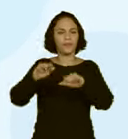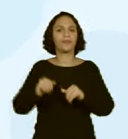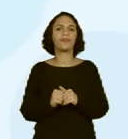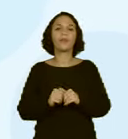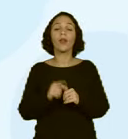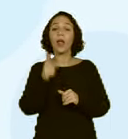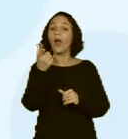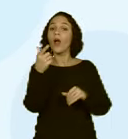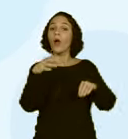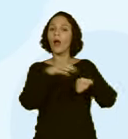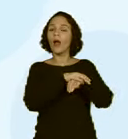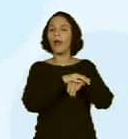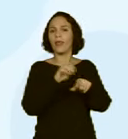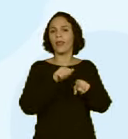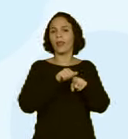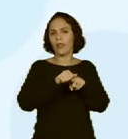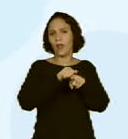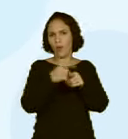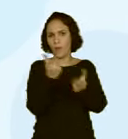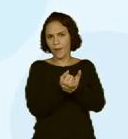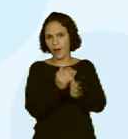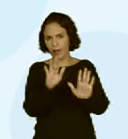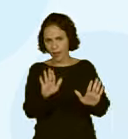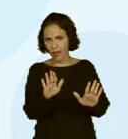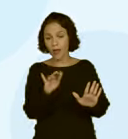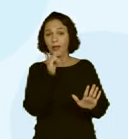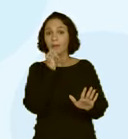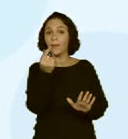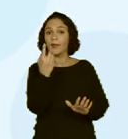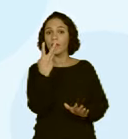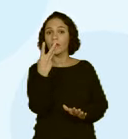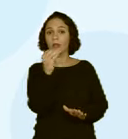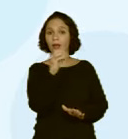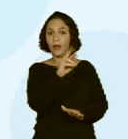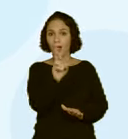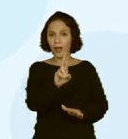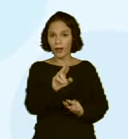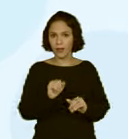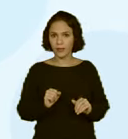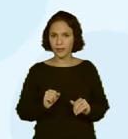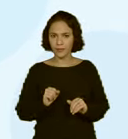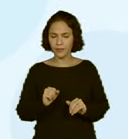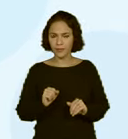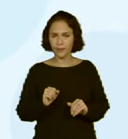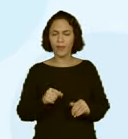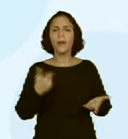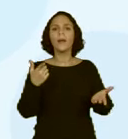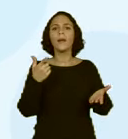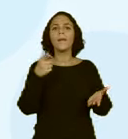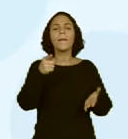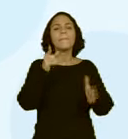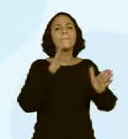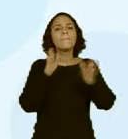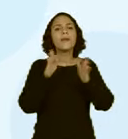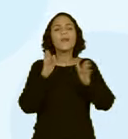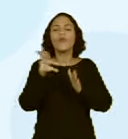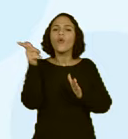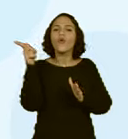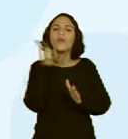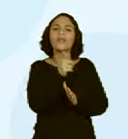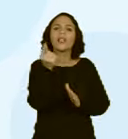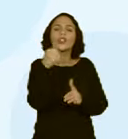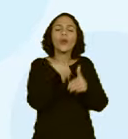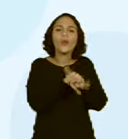queira comprar um tênis. O tênis custa R$300. Em quanto tempo você quer realizar